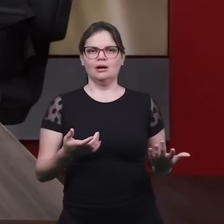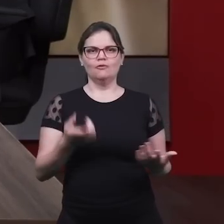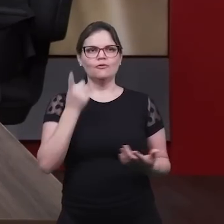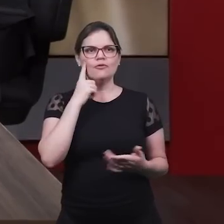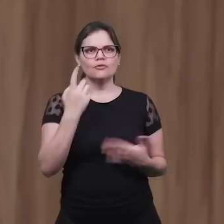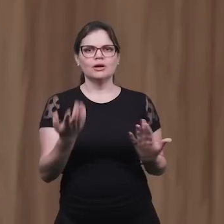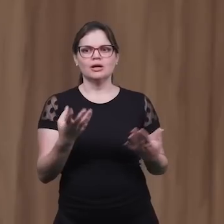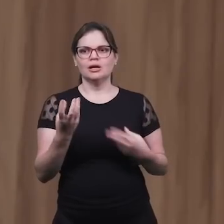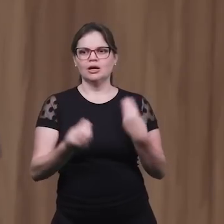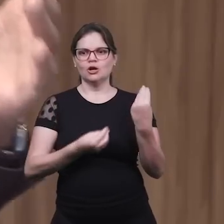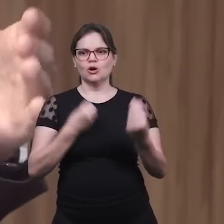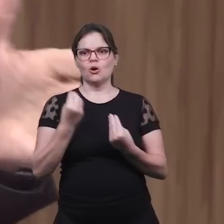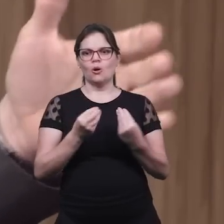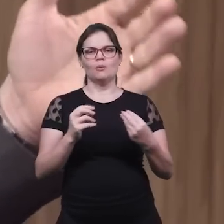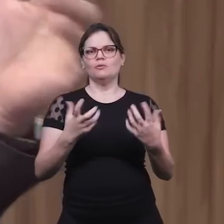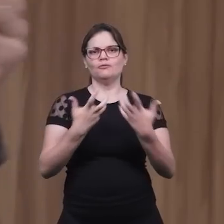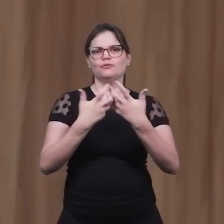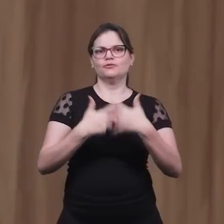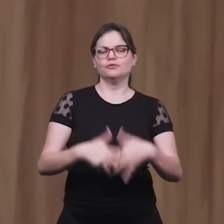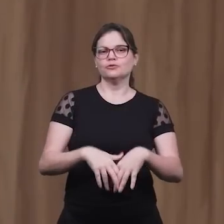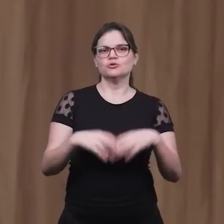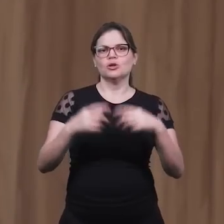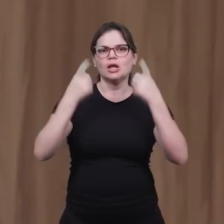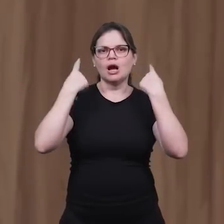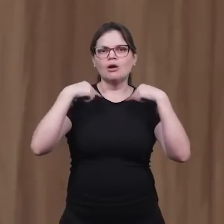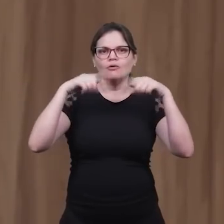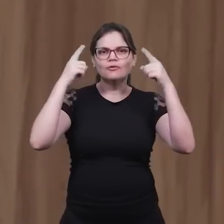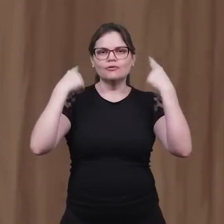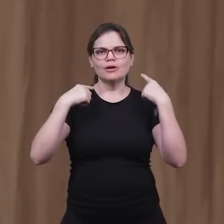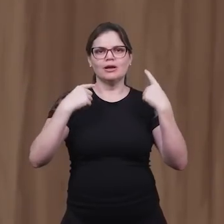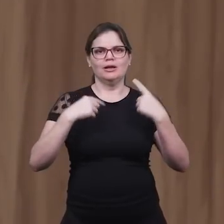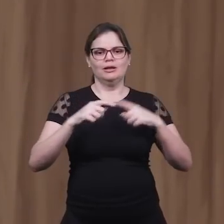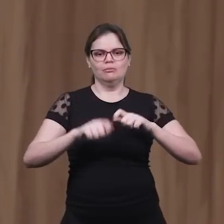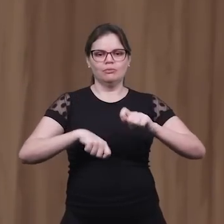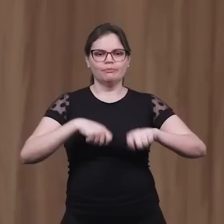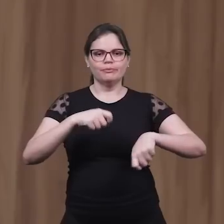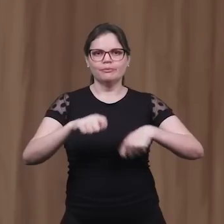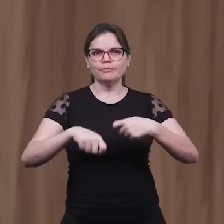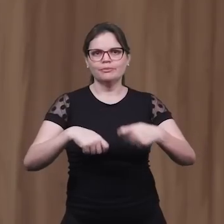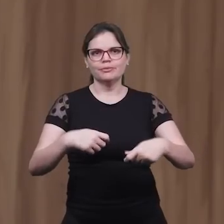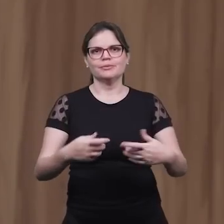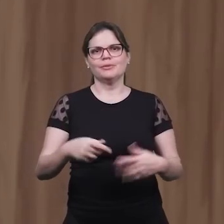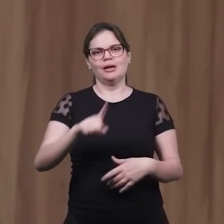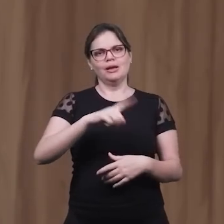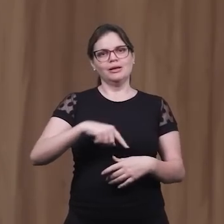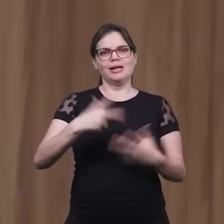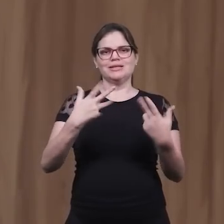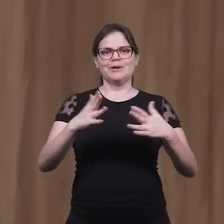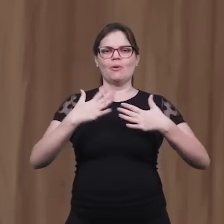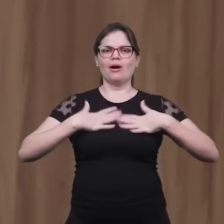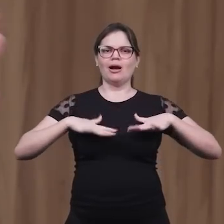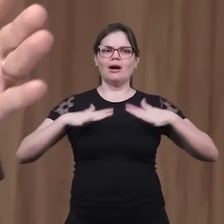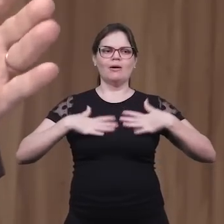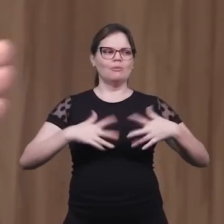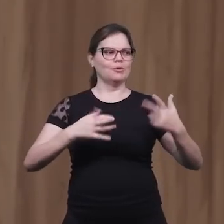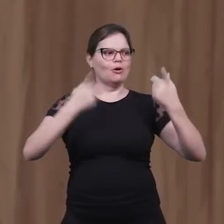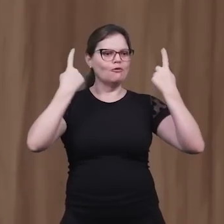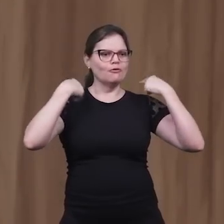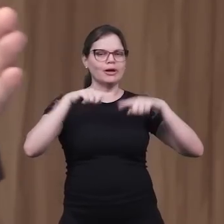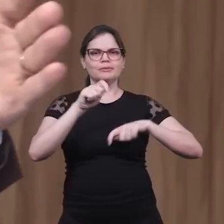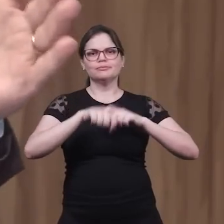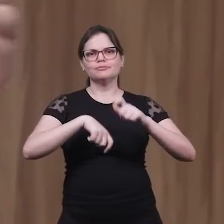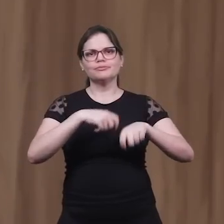né? Eles caminhavam a passos de ovelhas. Certo. Então, era uma região. Deu para entender um